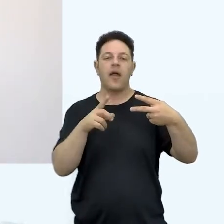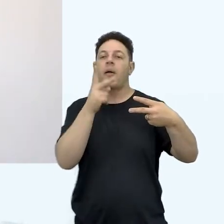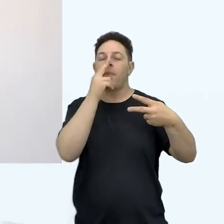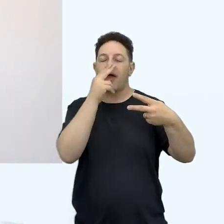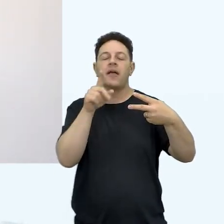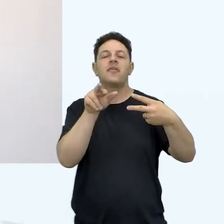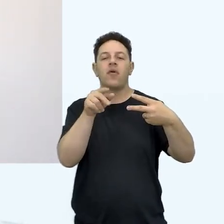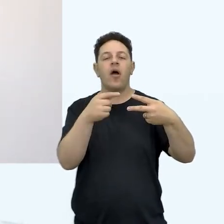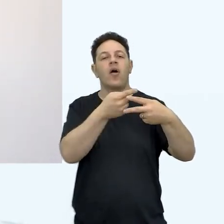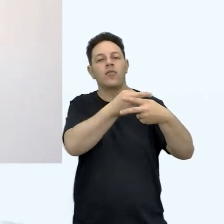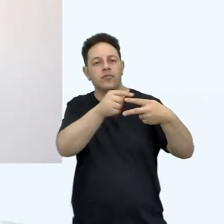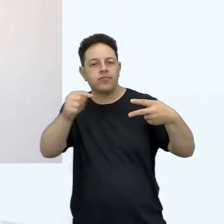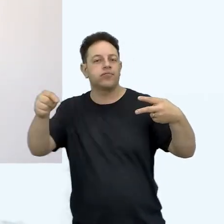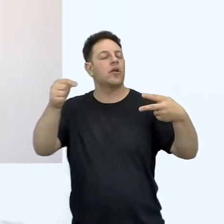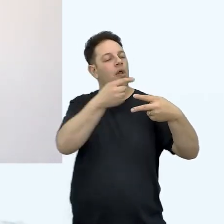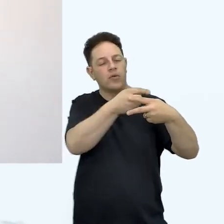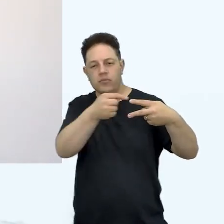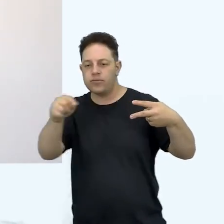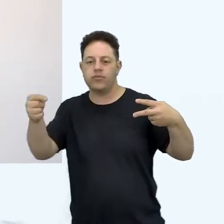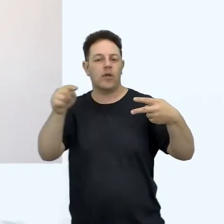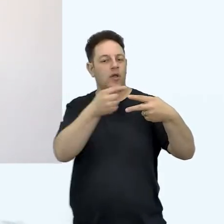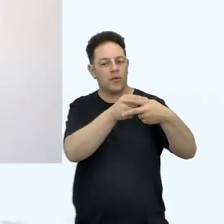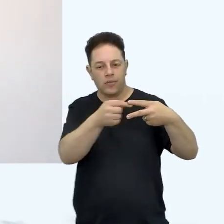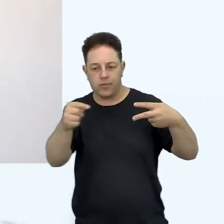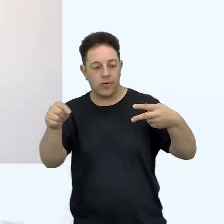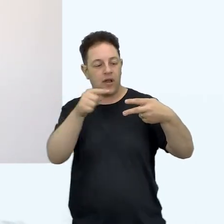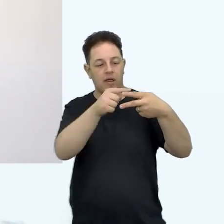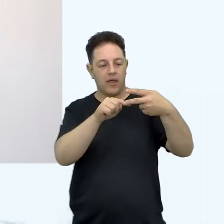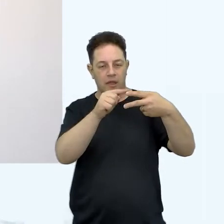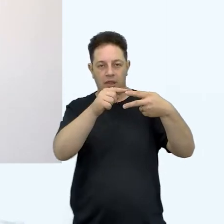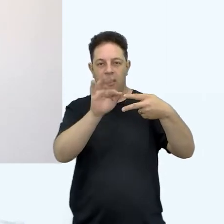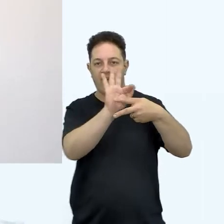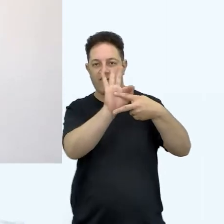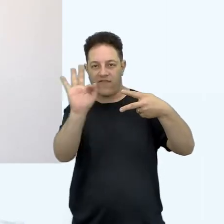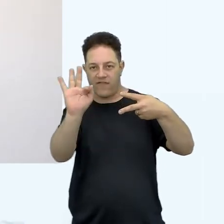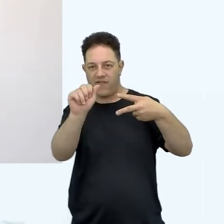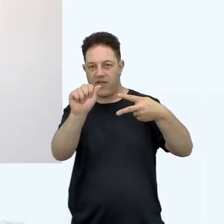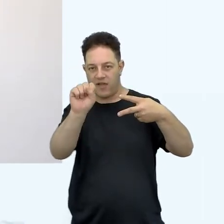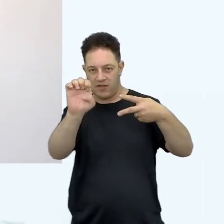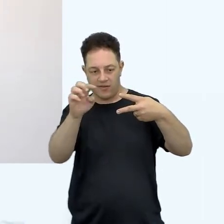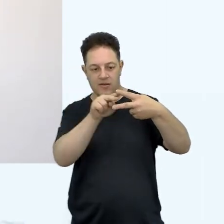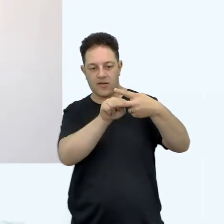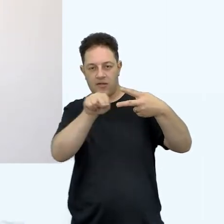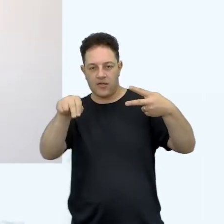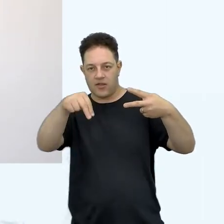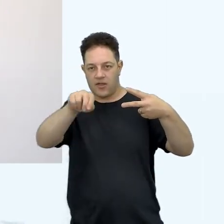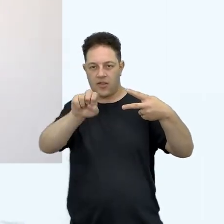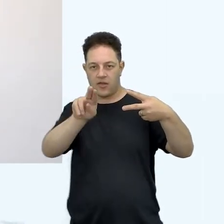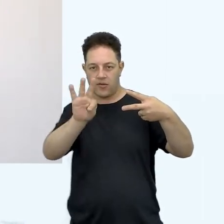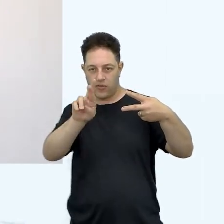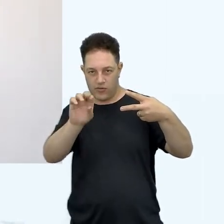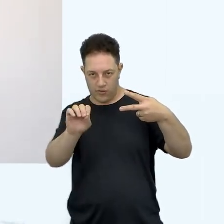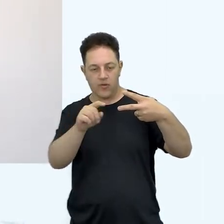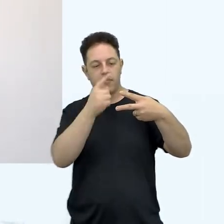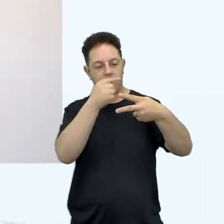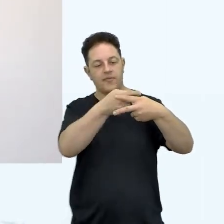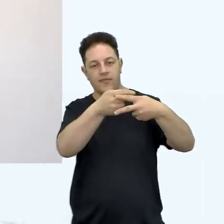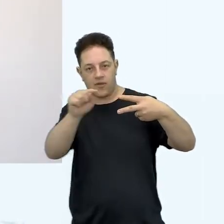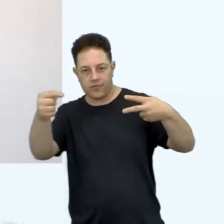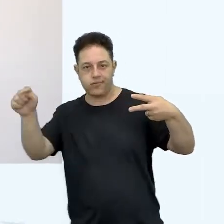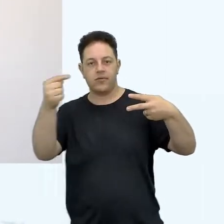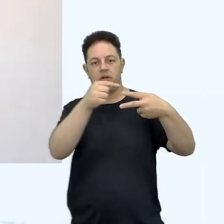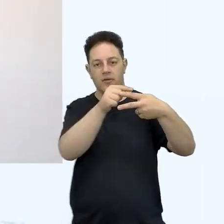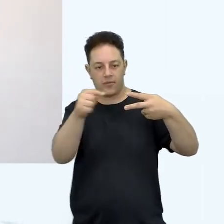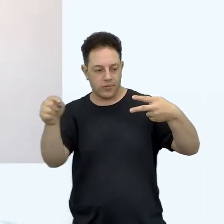né, da corrente elétrica entre fase e neutro. Né? O neutro ele passa a ter corrente a partir do momento que o circuito